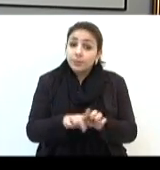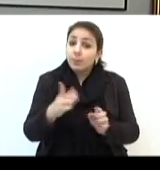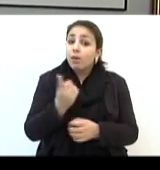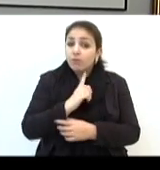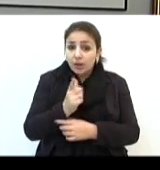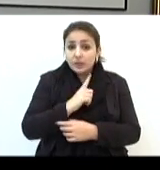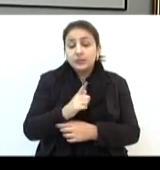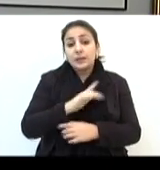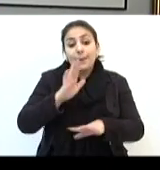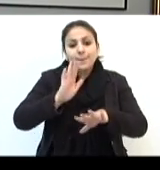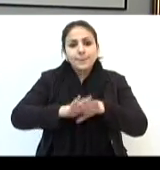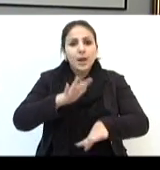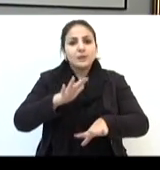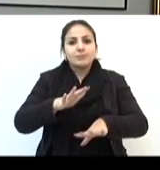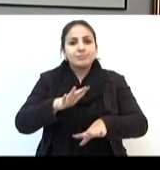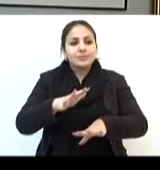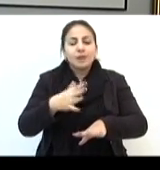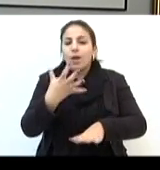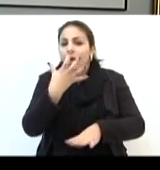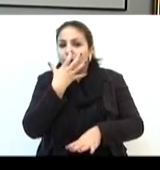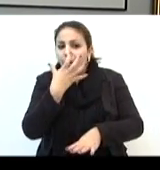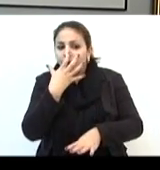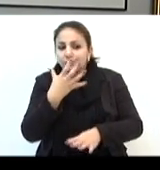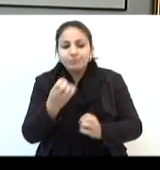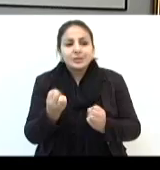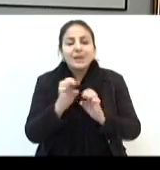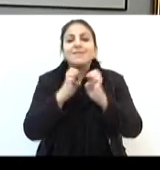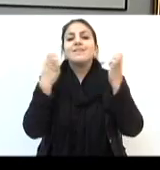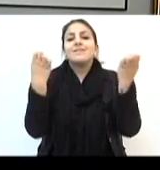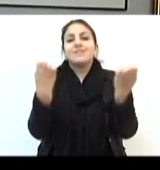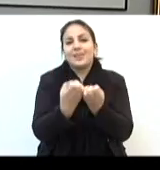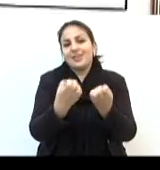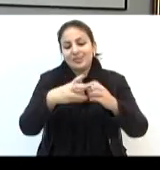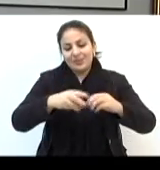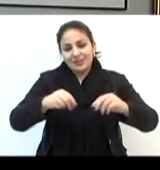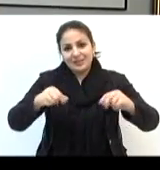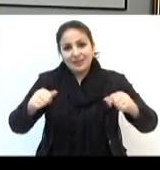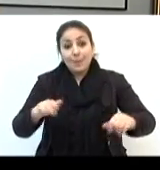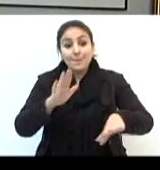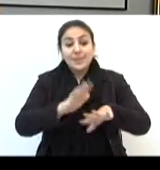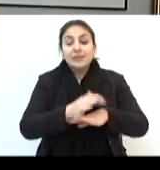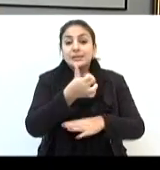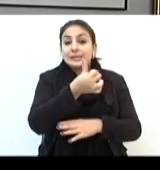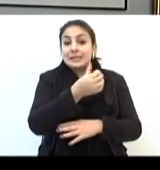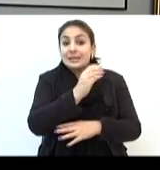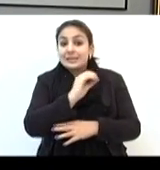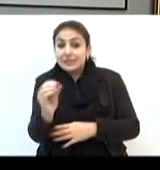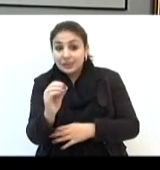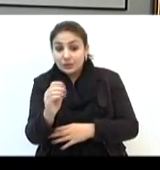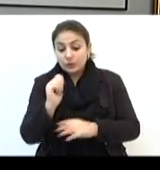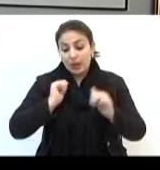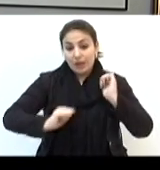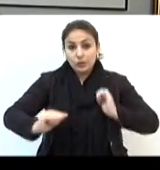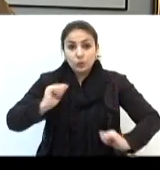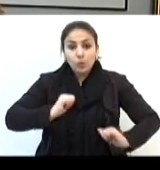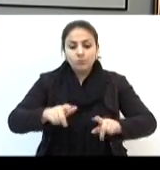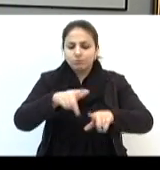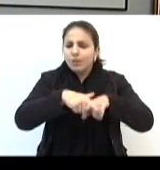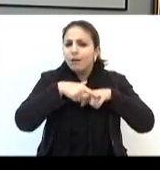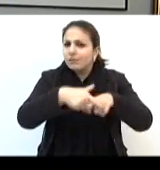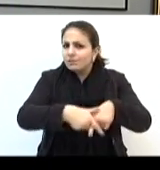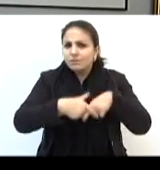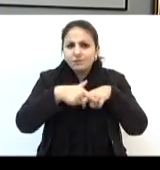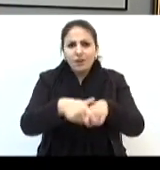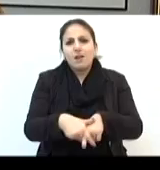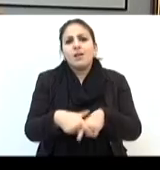terão o maior espetáculo da terra, o maior espetáculo bélico com 600 atores. Cavalos,